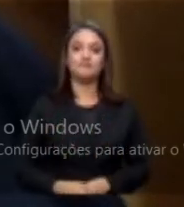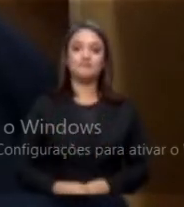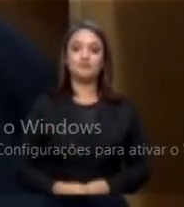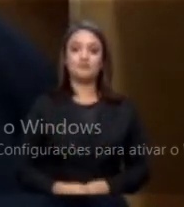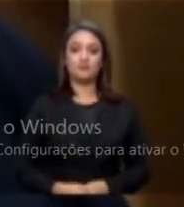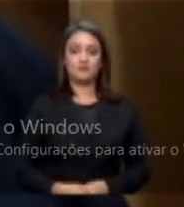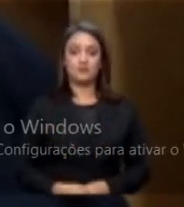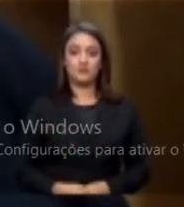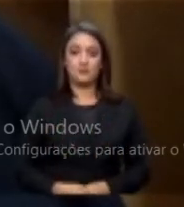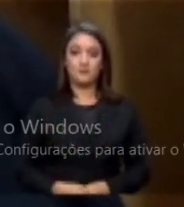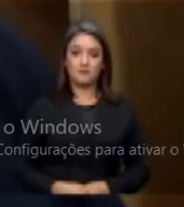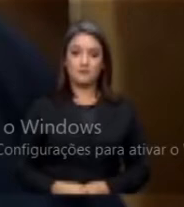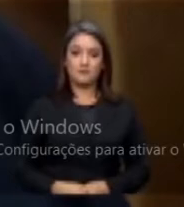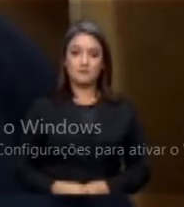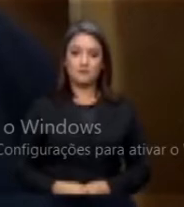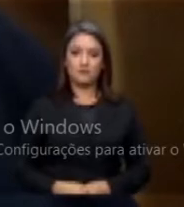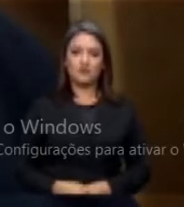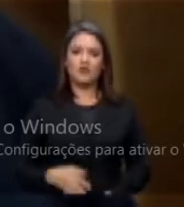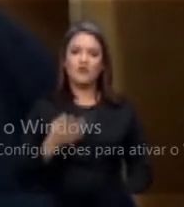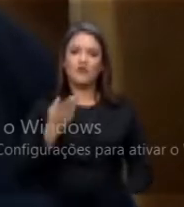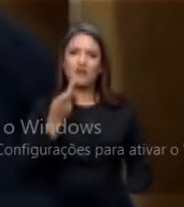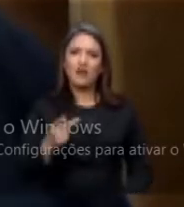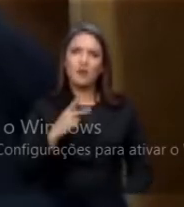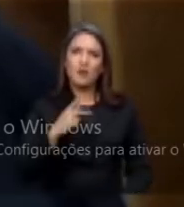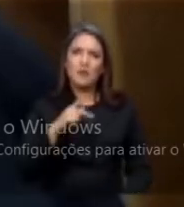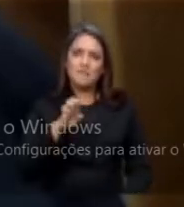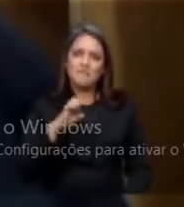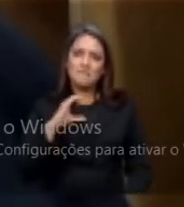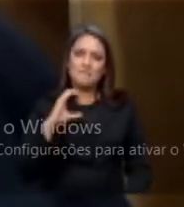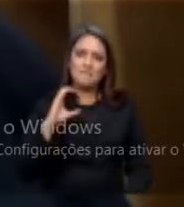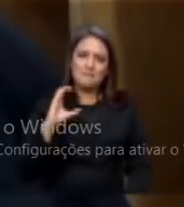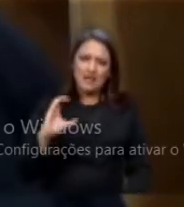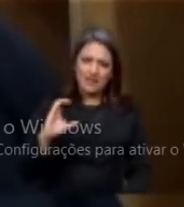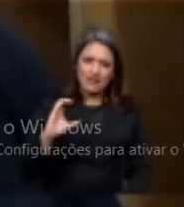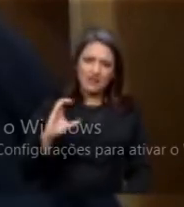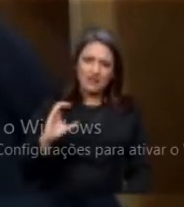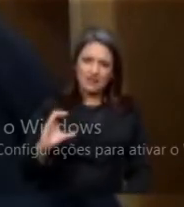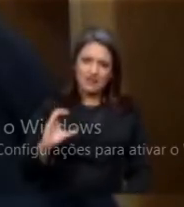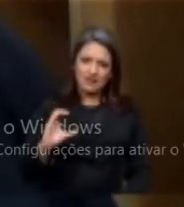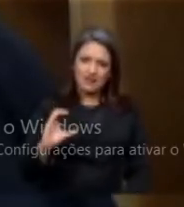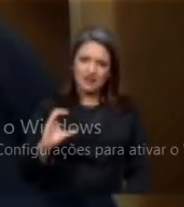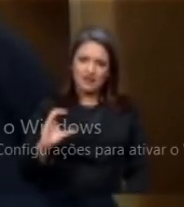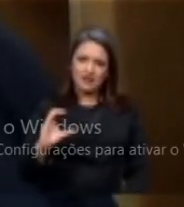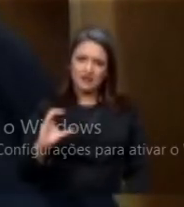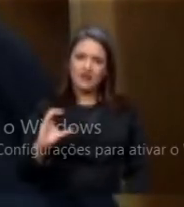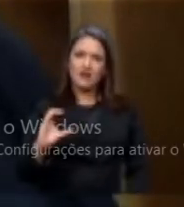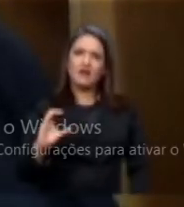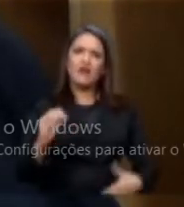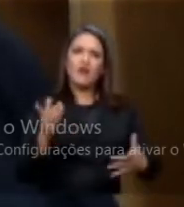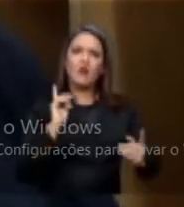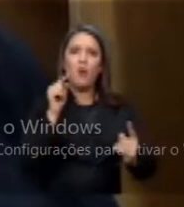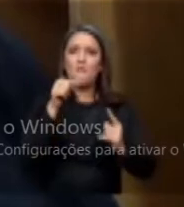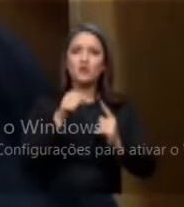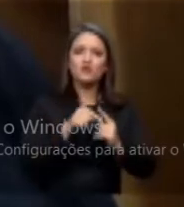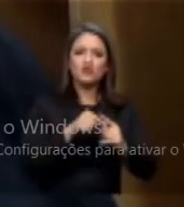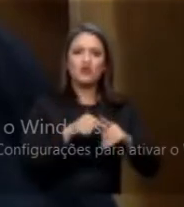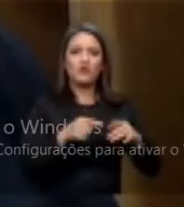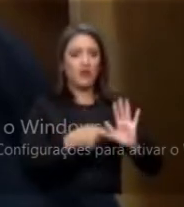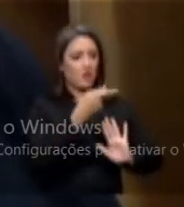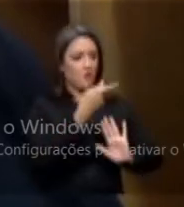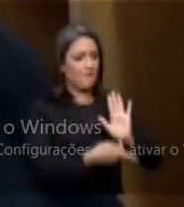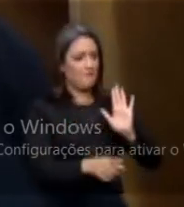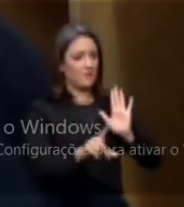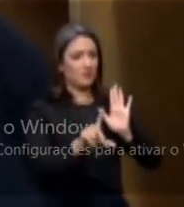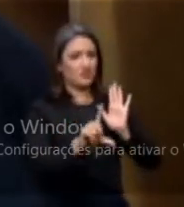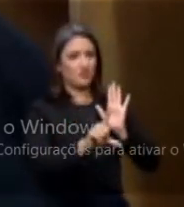O argumento de que uma PEC imporia o retorno de um processo, de um projeto